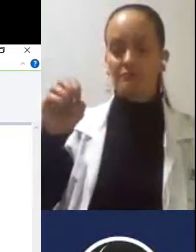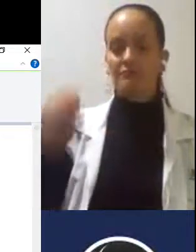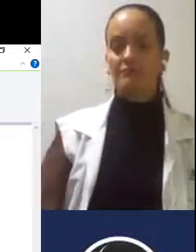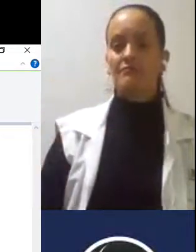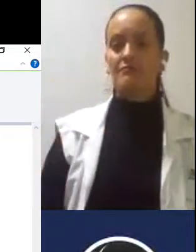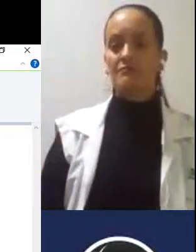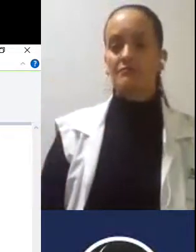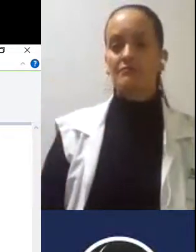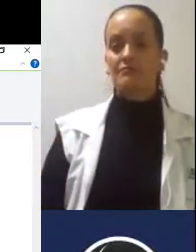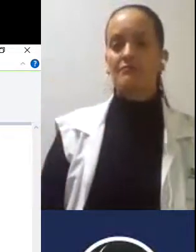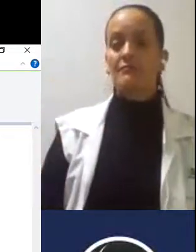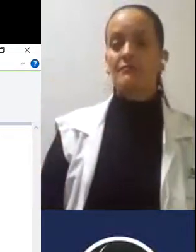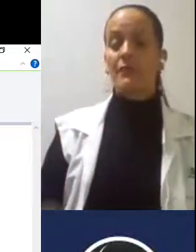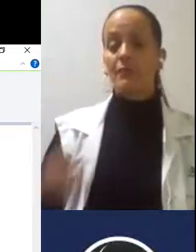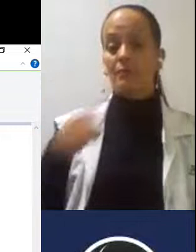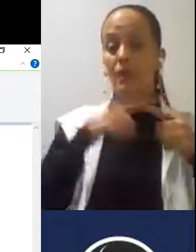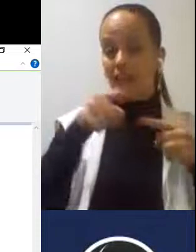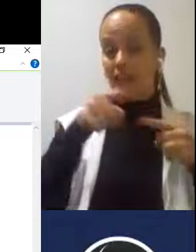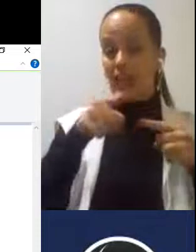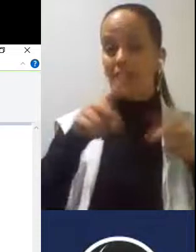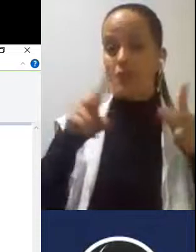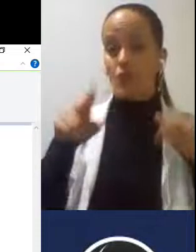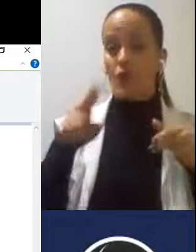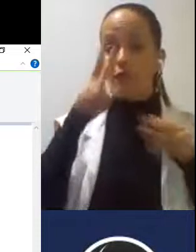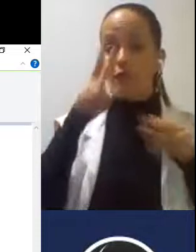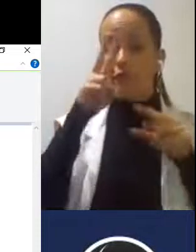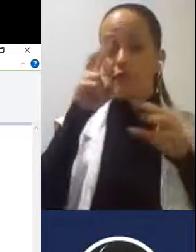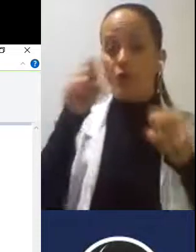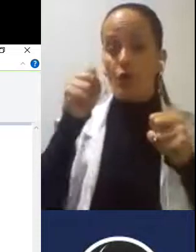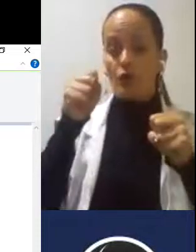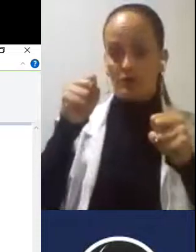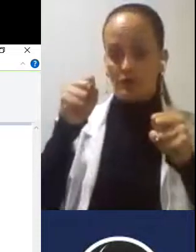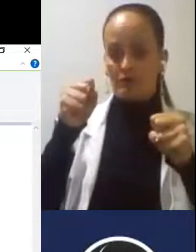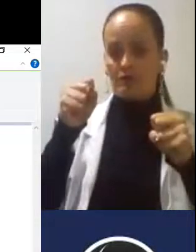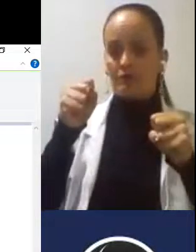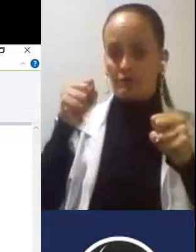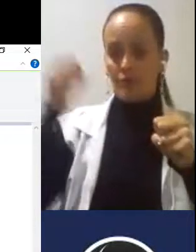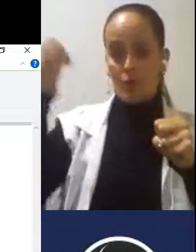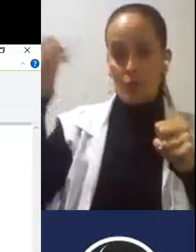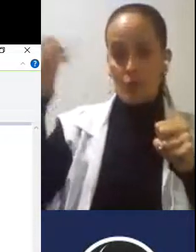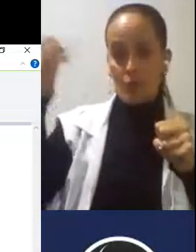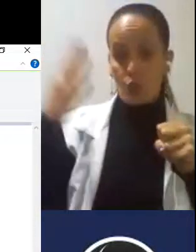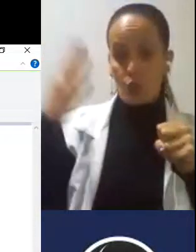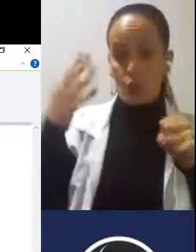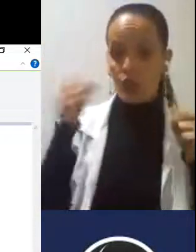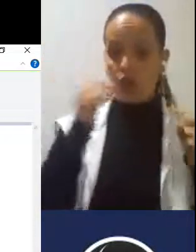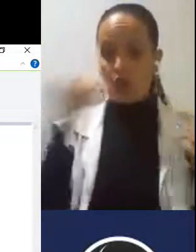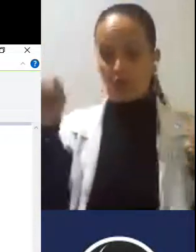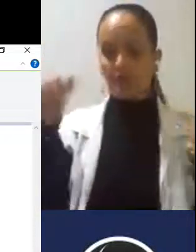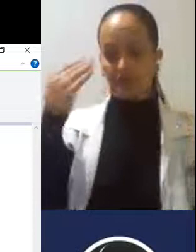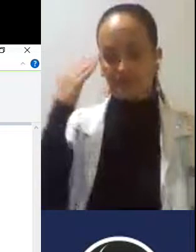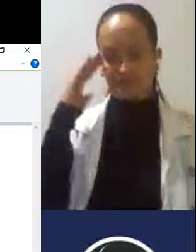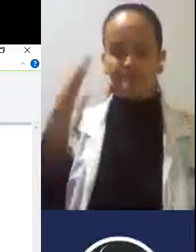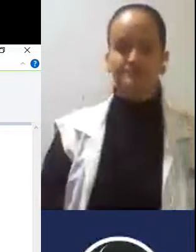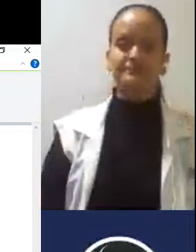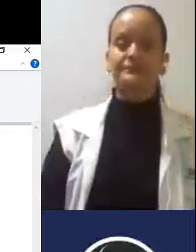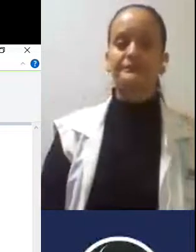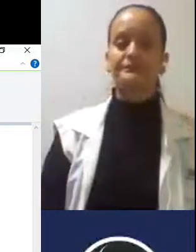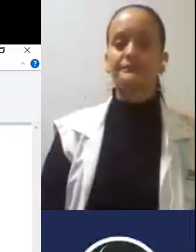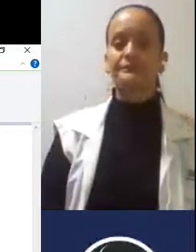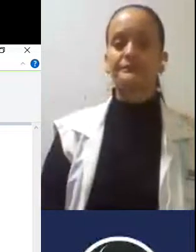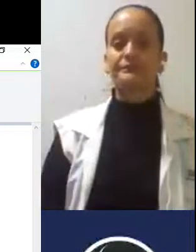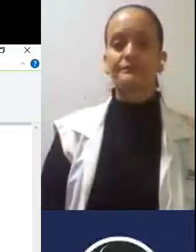Porque isso aqui é a força que vai fazer o quê? Impulsionar os elétrons no circuito, certo? Esse valor aqui da frente,